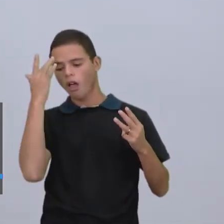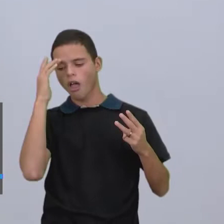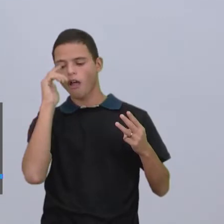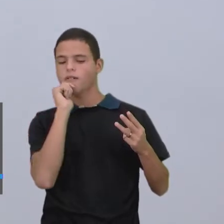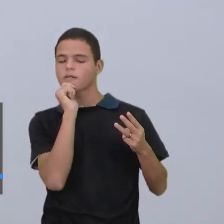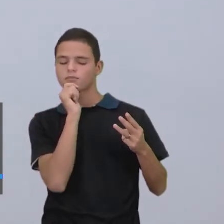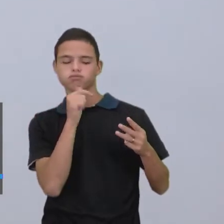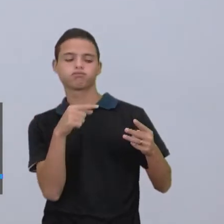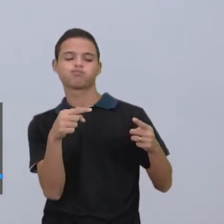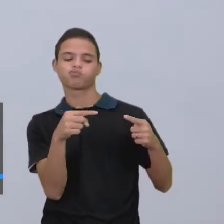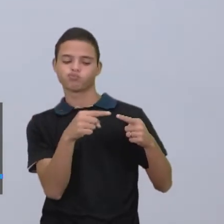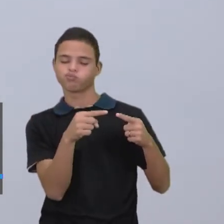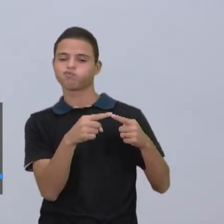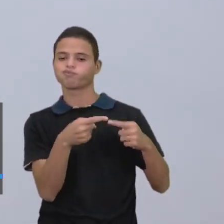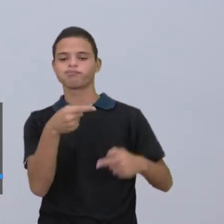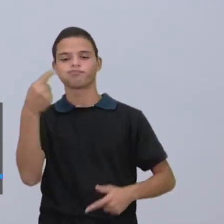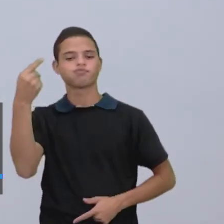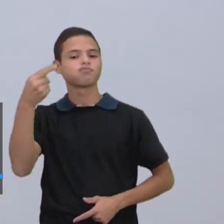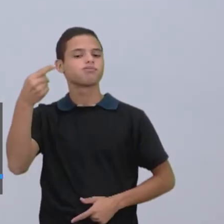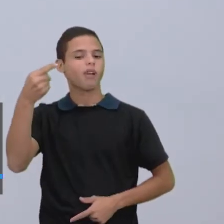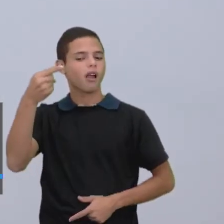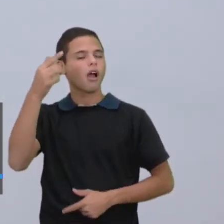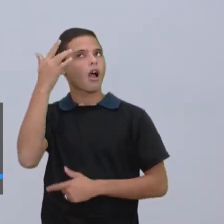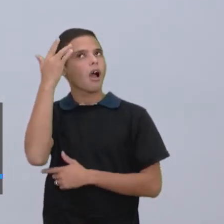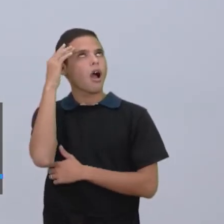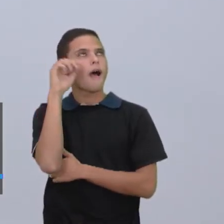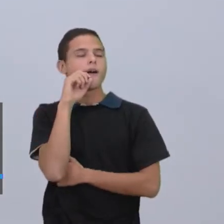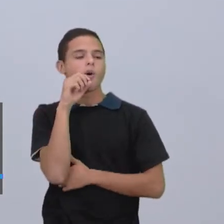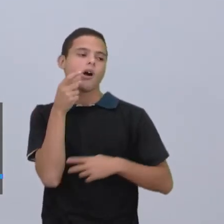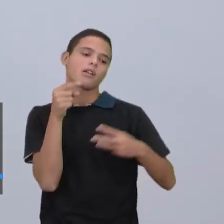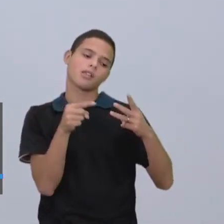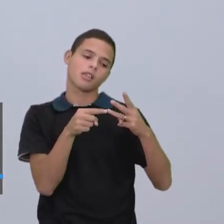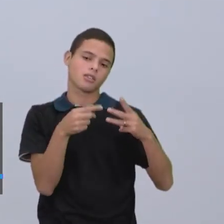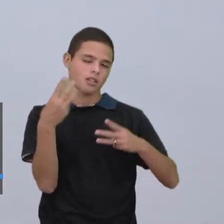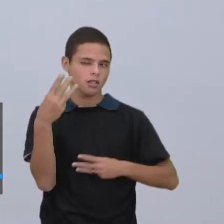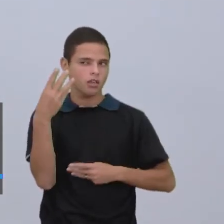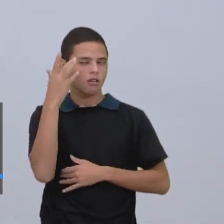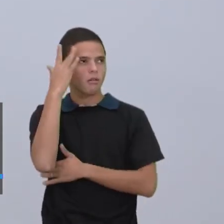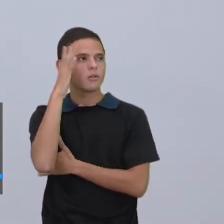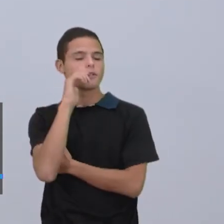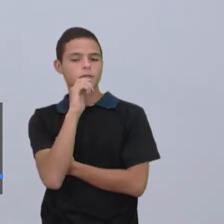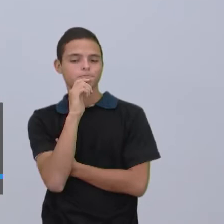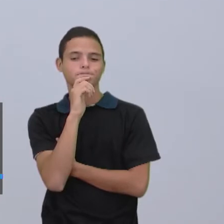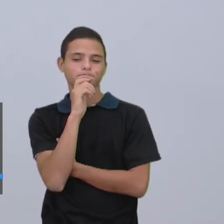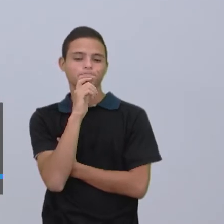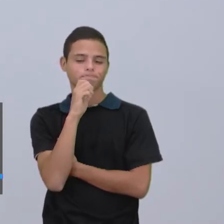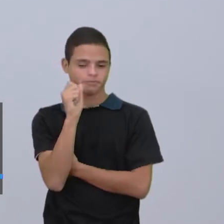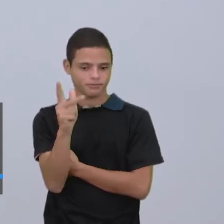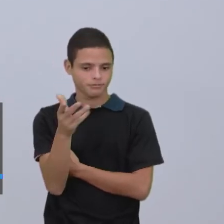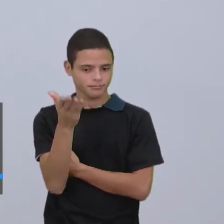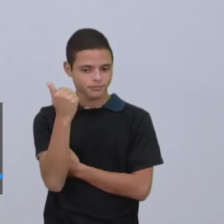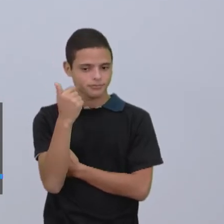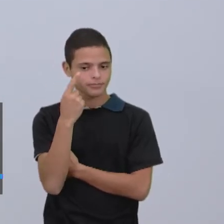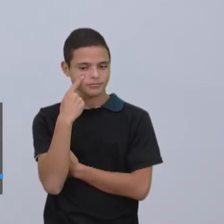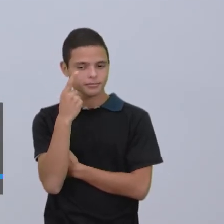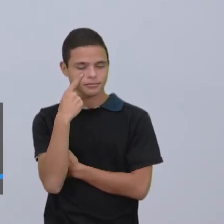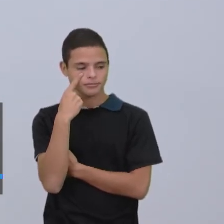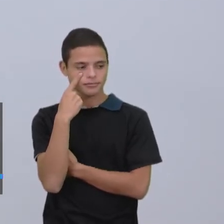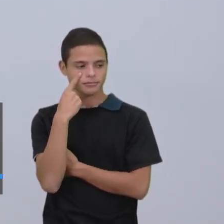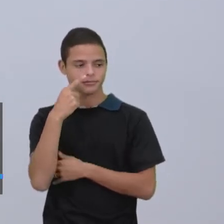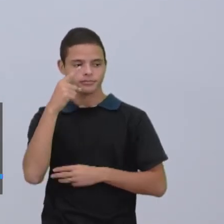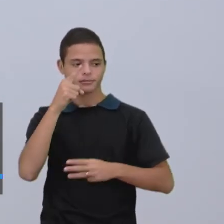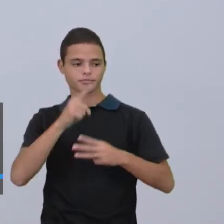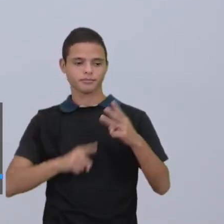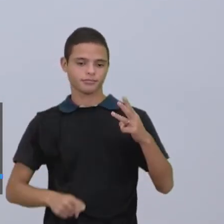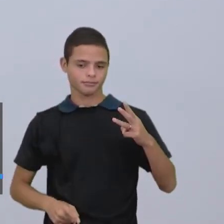eu tô querendo isso, então acho que é melhor escolher essa técnica aqui. Ah não, eu tô querendo escolher, então é melhor essa. Tudo bem? Vamos ver as 3 técnicas? Preparados para conhecer